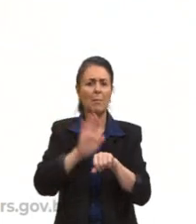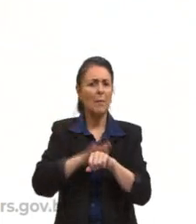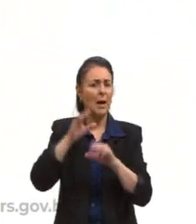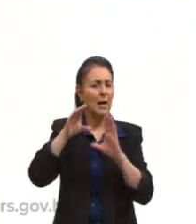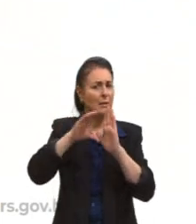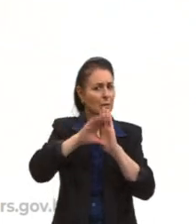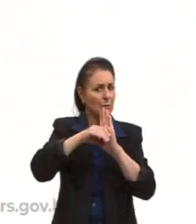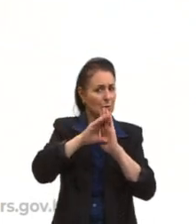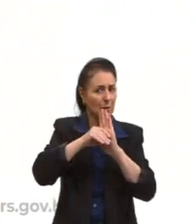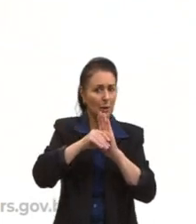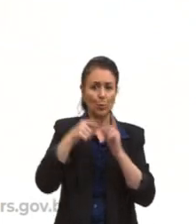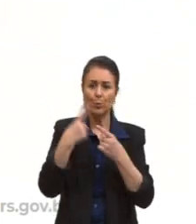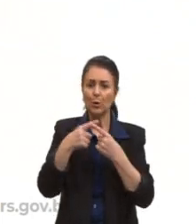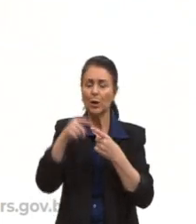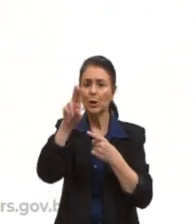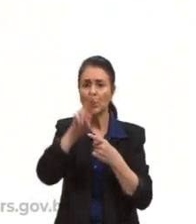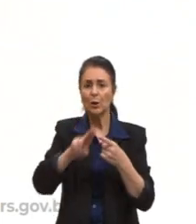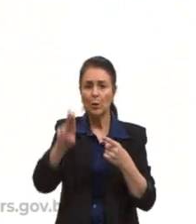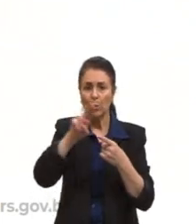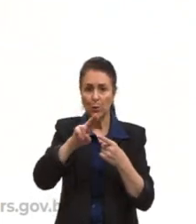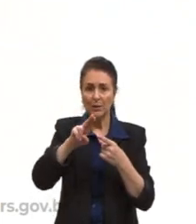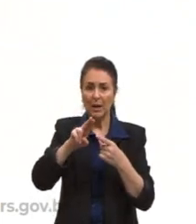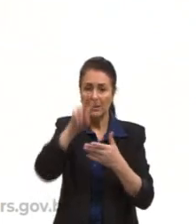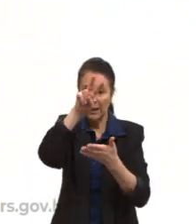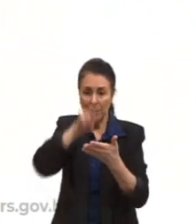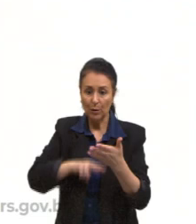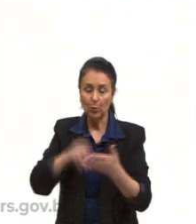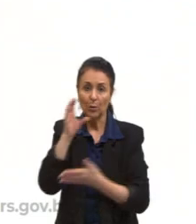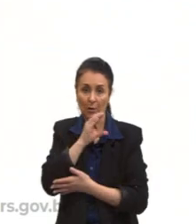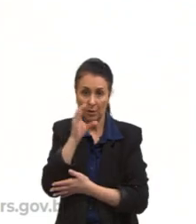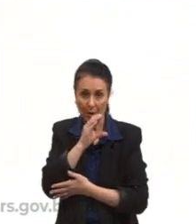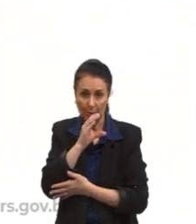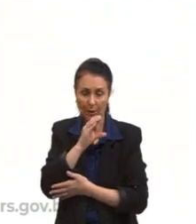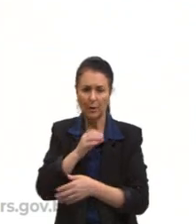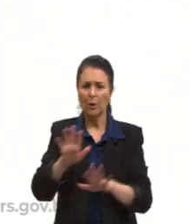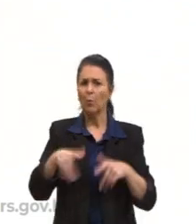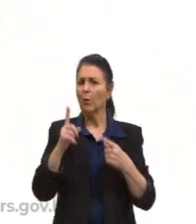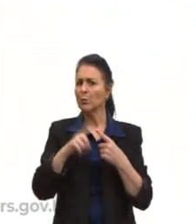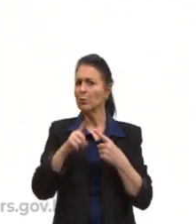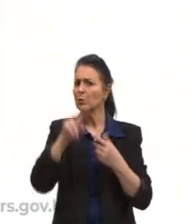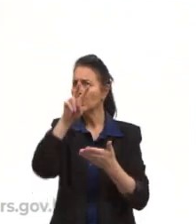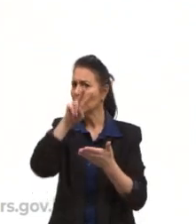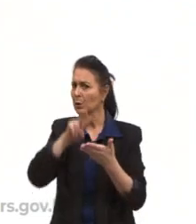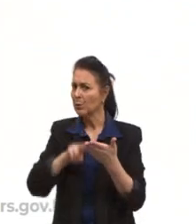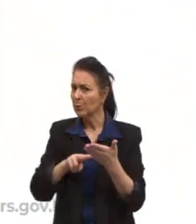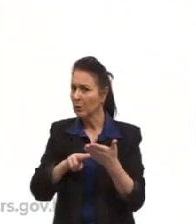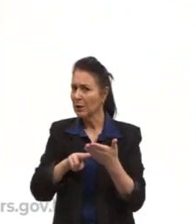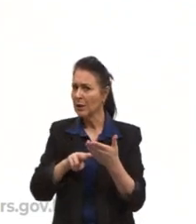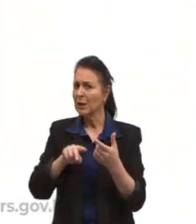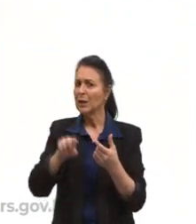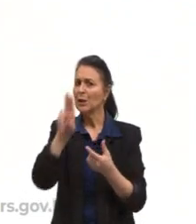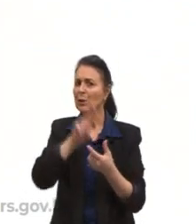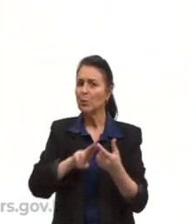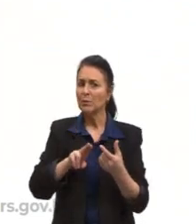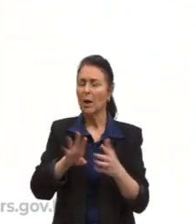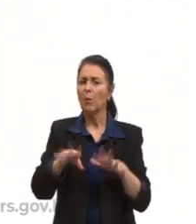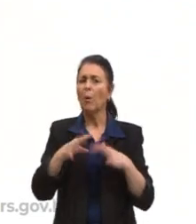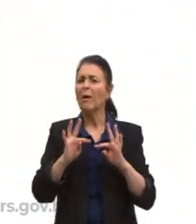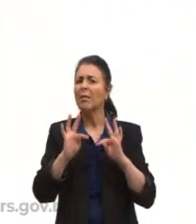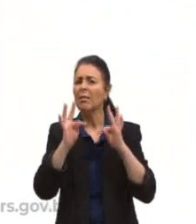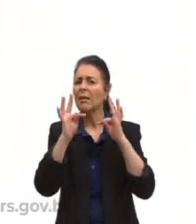ingleses que me para que é usado o esquema mim ok é que tipo de leitura é usada no skinny Qual é a técnica de leitura